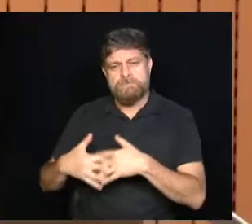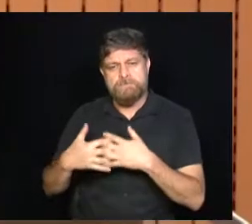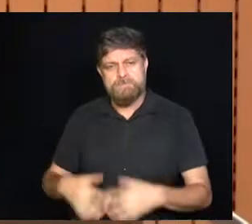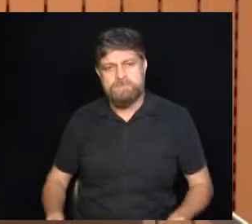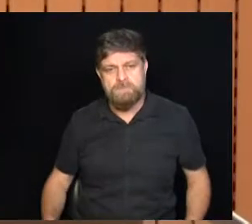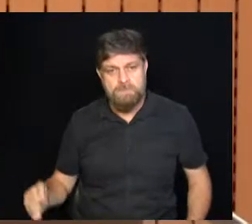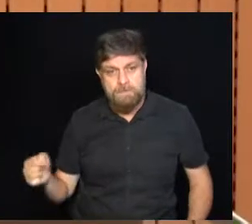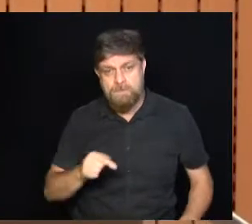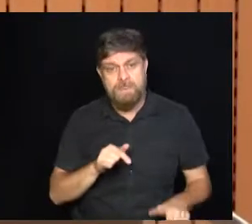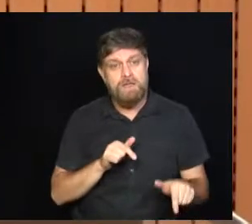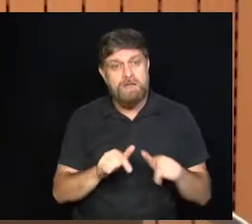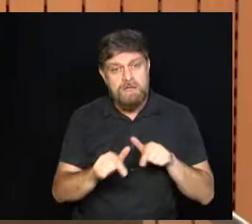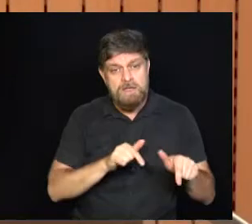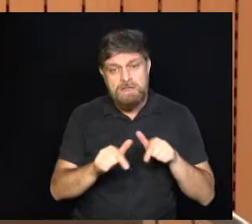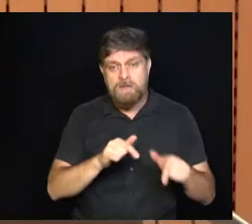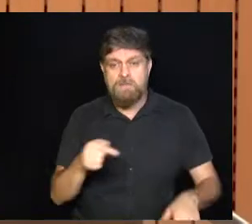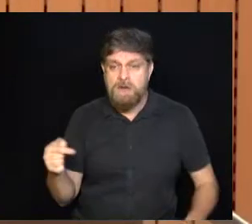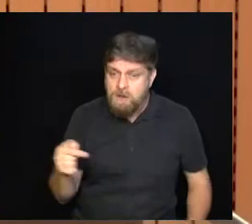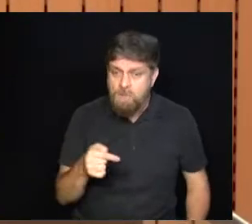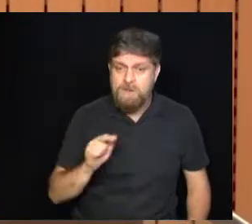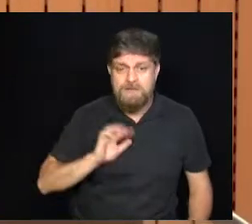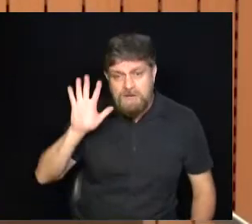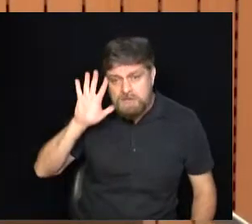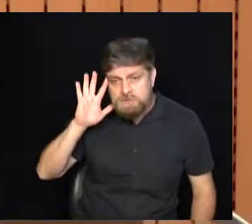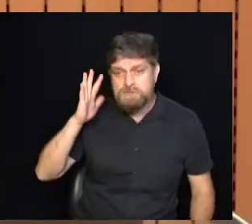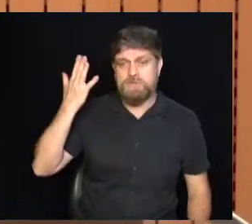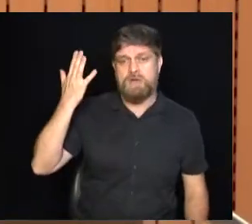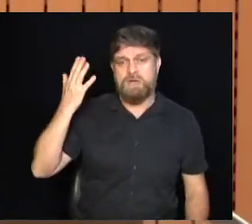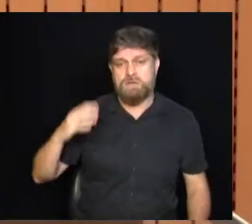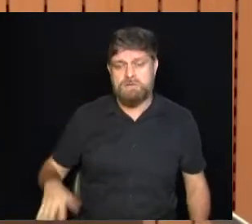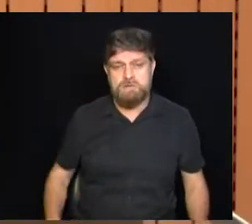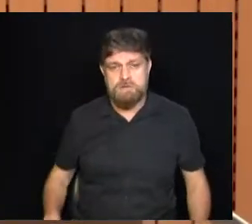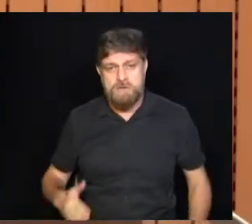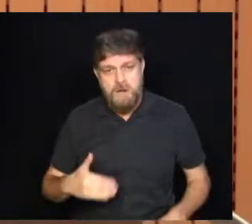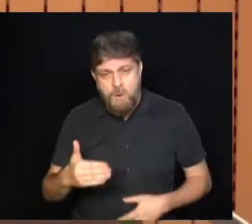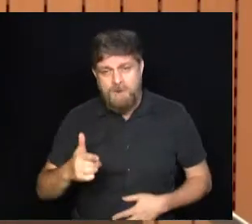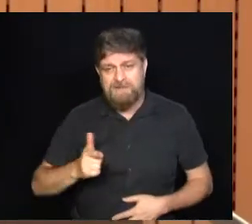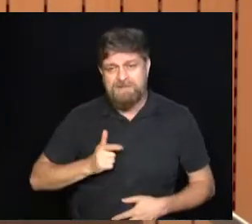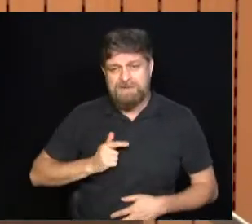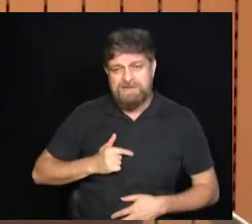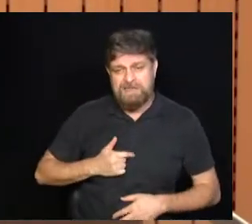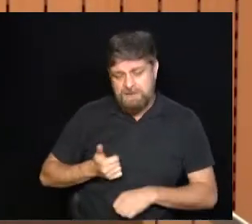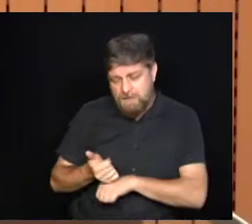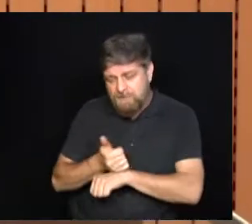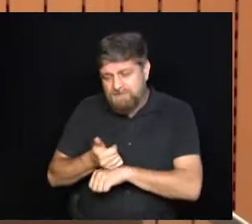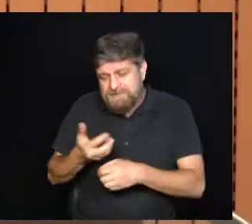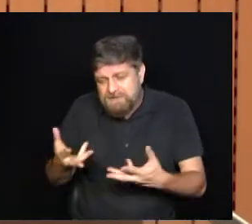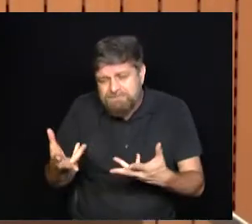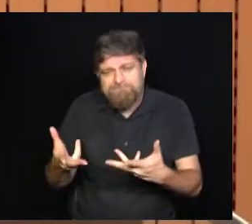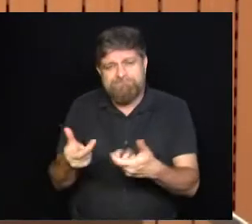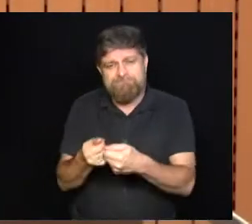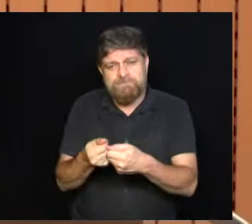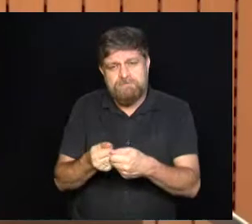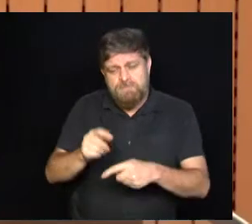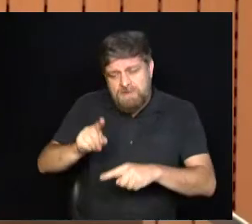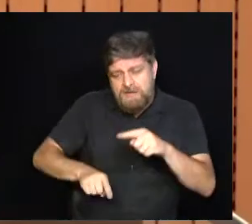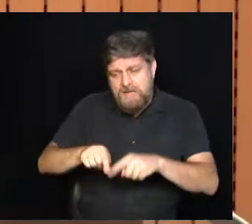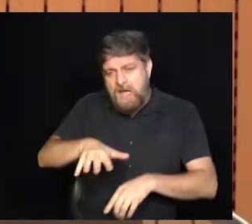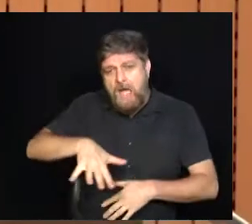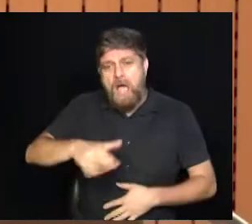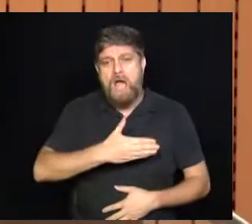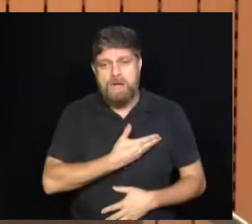esse trabalho em rede é o trabalho que dá resultado. Quando diferentes expertises, quando diferentes equipamentos